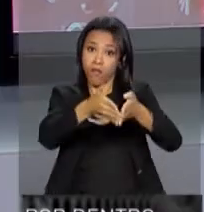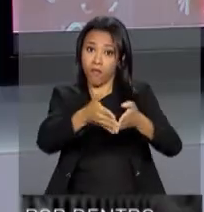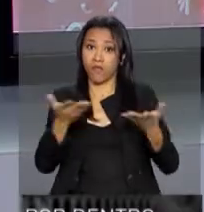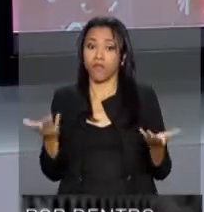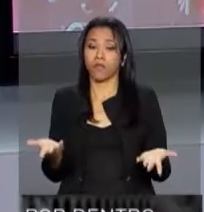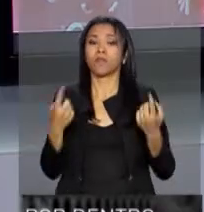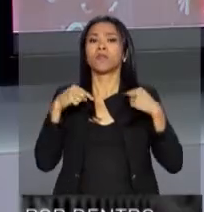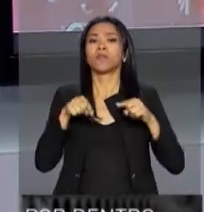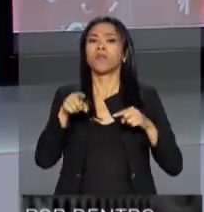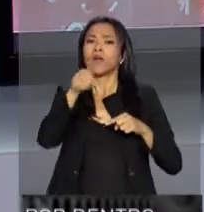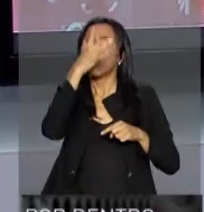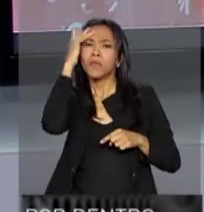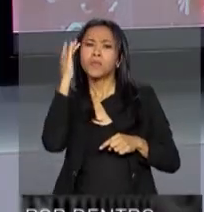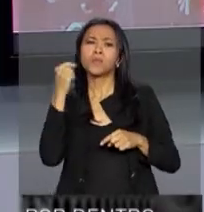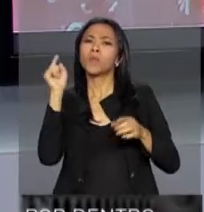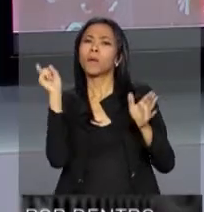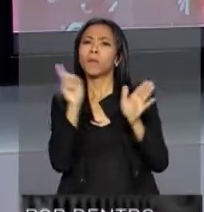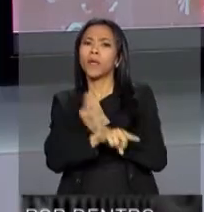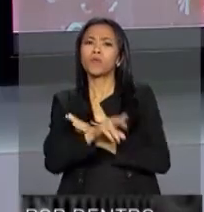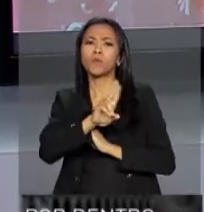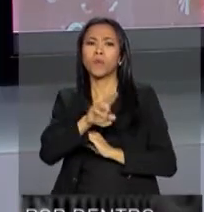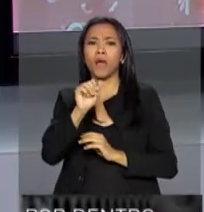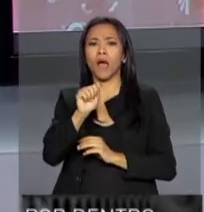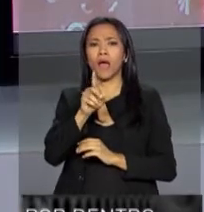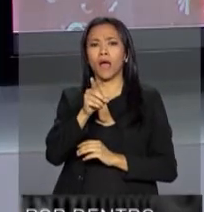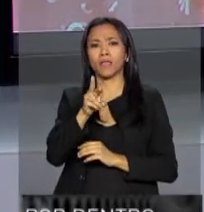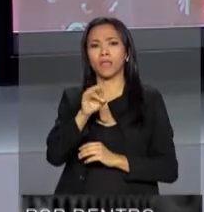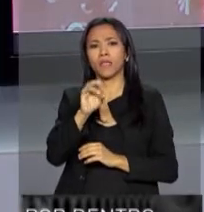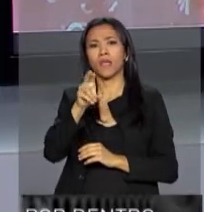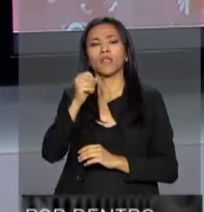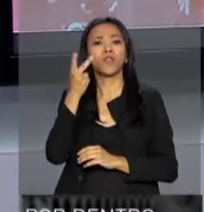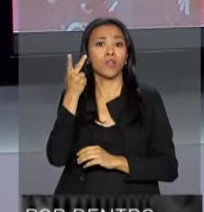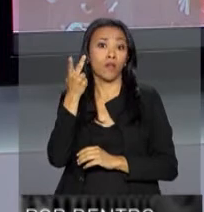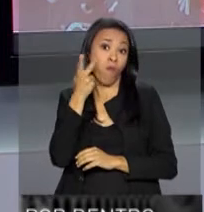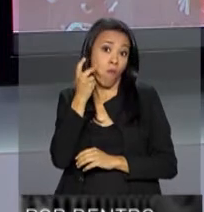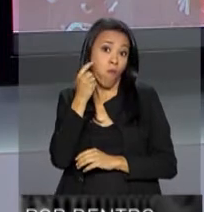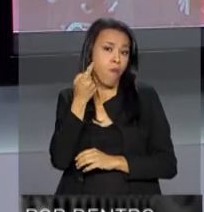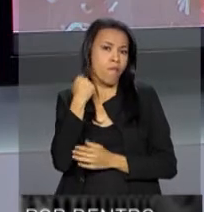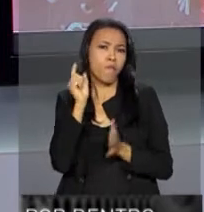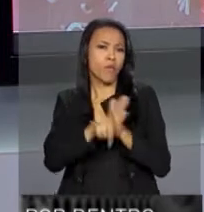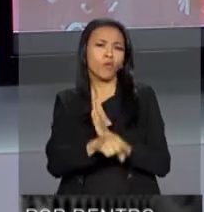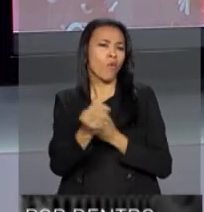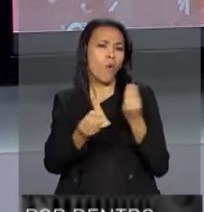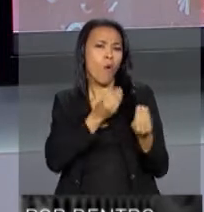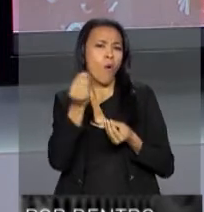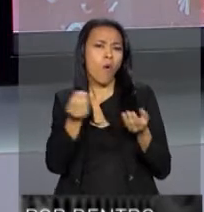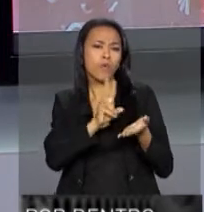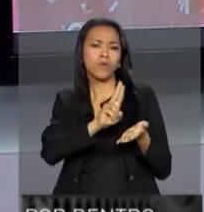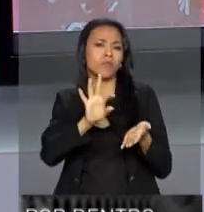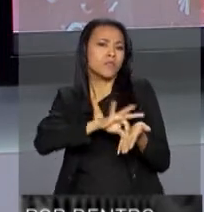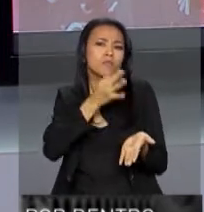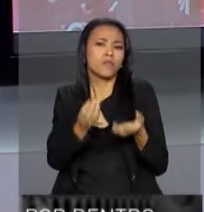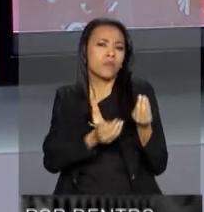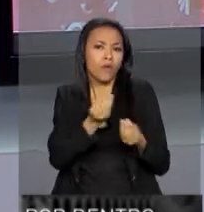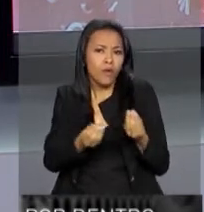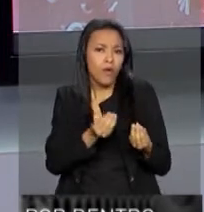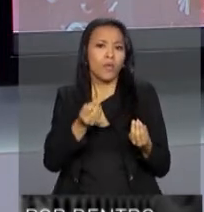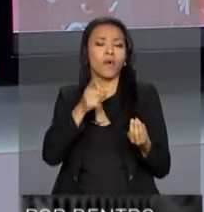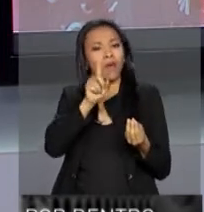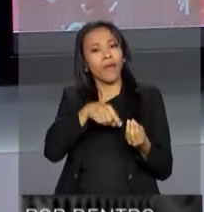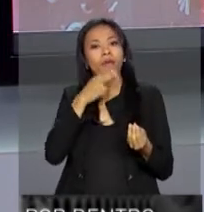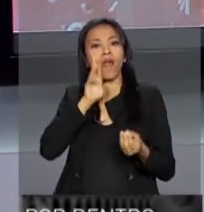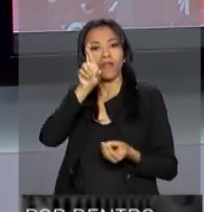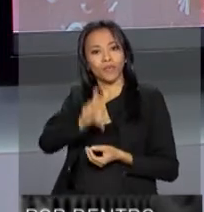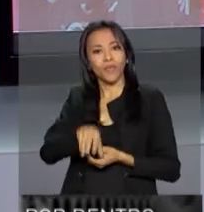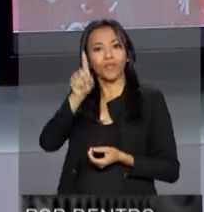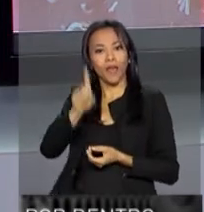telespectador adriano aleluia de jaguaruana no ceará pergunta como ele pode se inscrever no programa e de jovem e quem responde é o